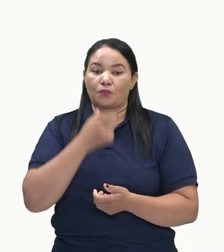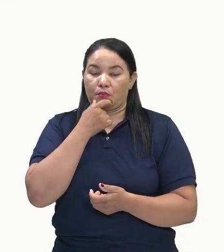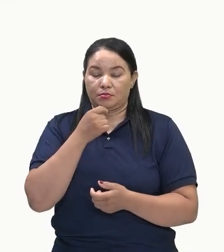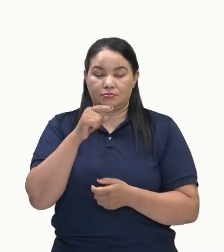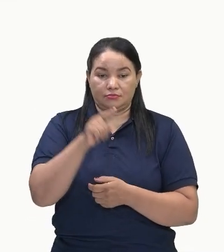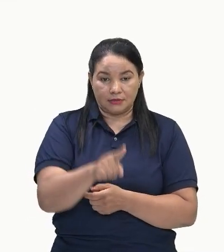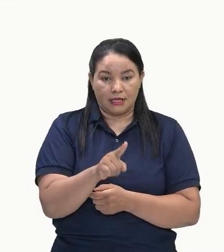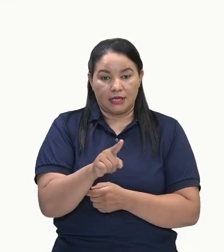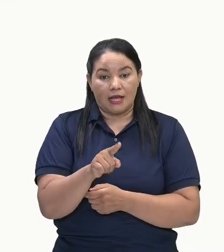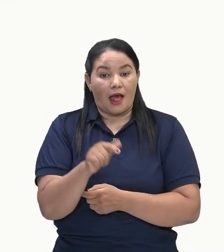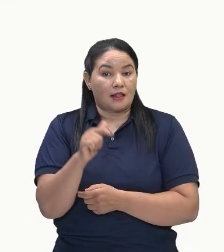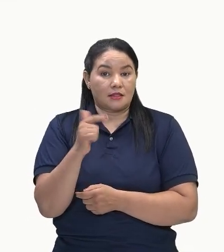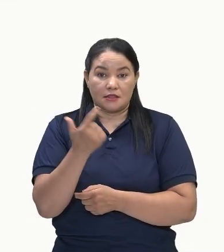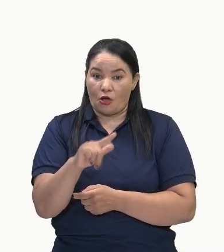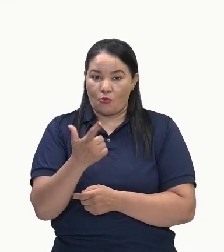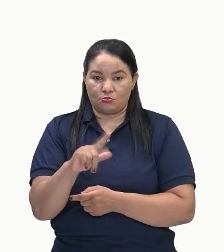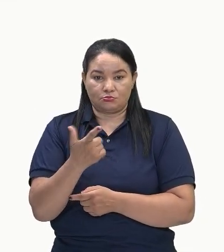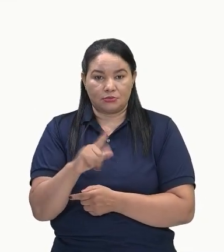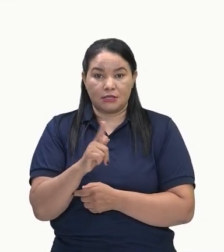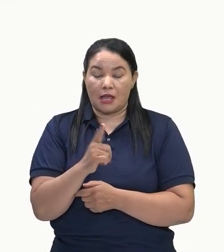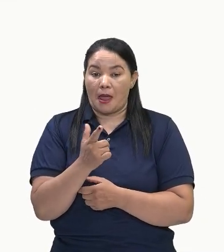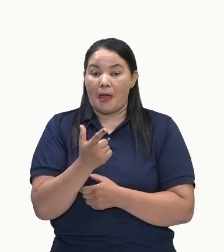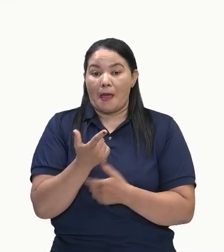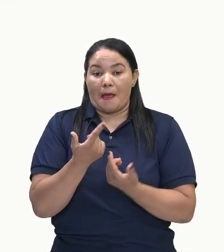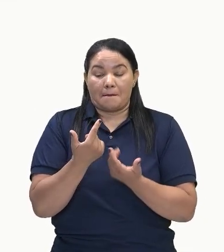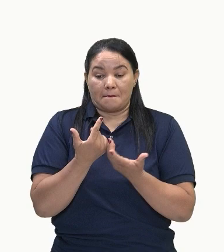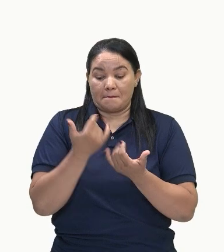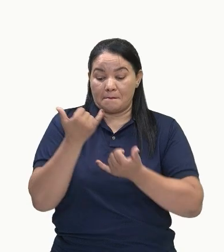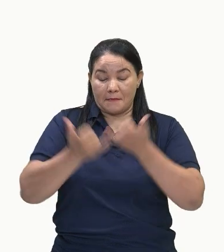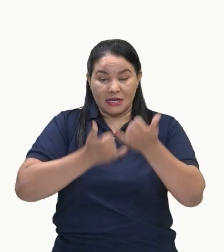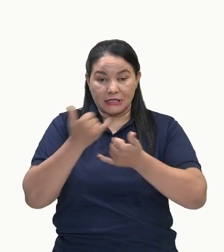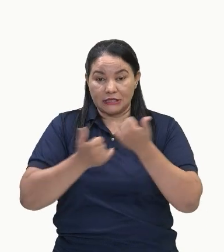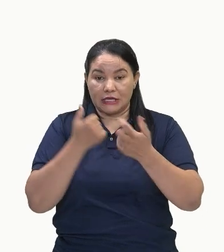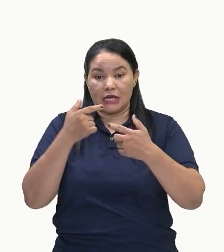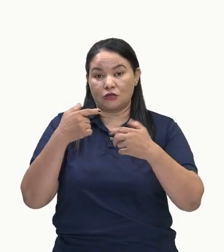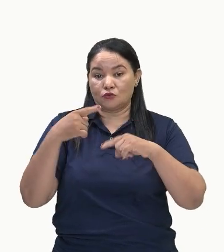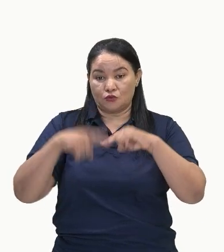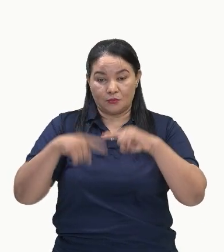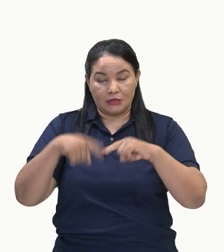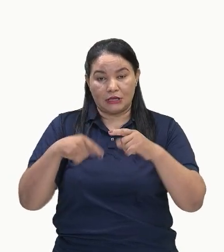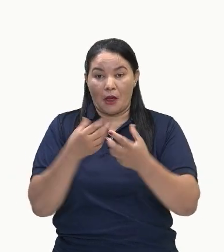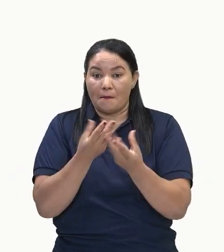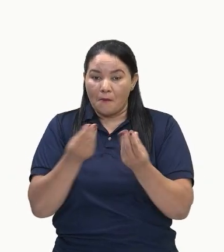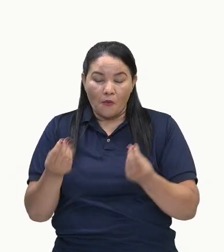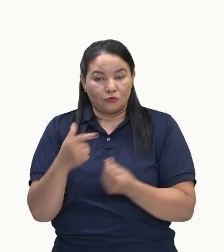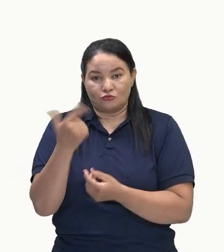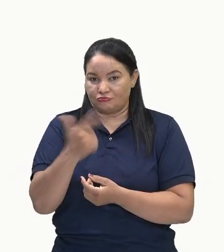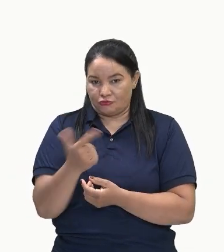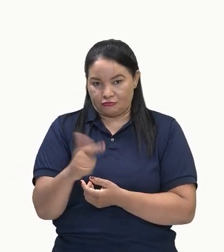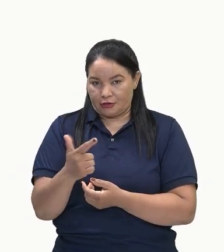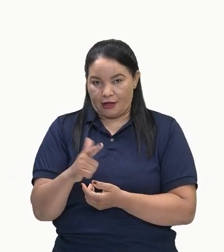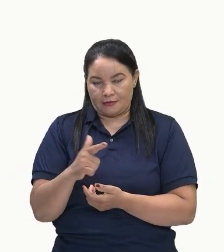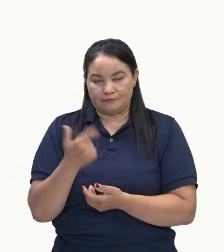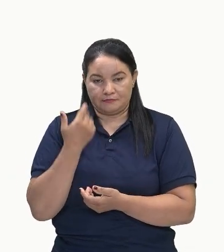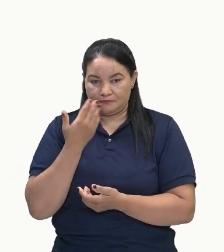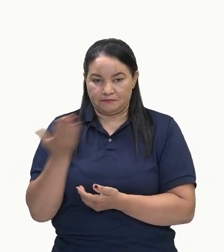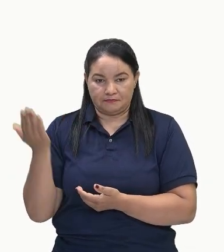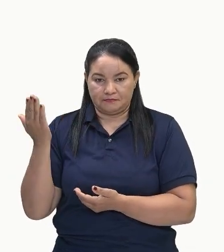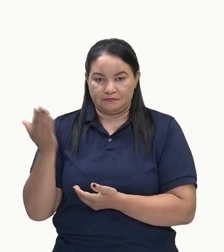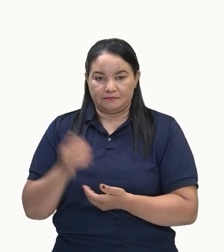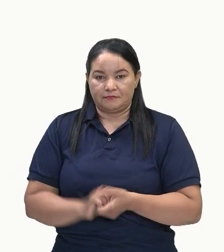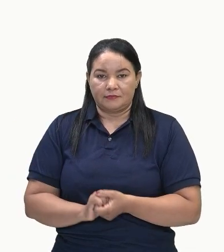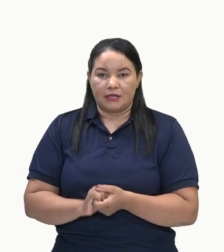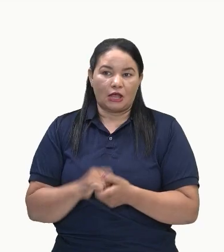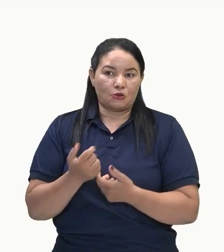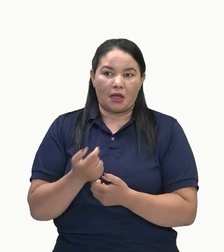tá certo? Então, também é contável. Eu poderia contar a quantidade de livros, mas eu quero dizer que ele não tem muitos. E não quero me referir à quantidade